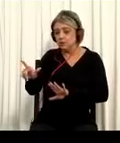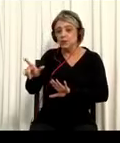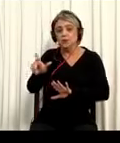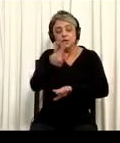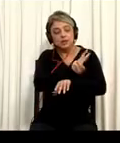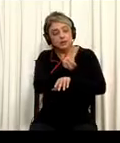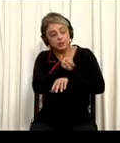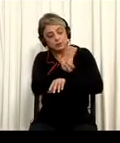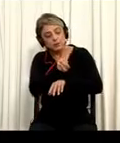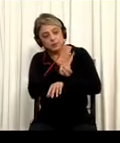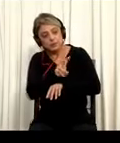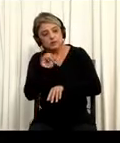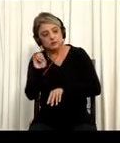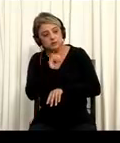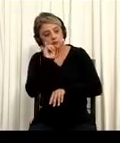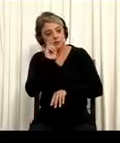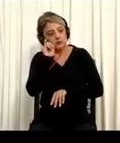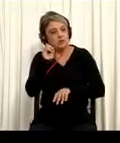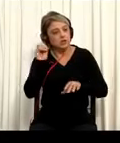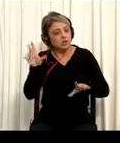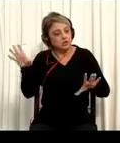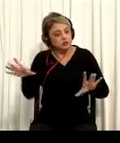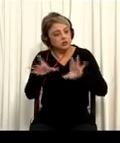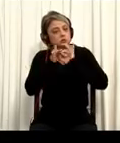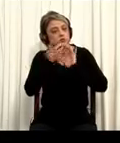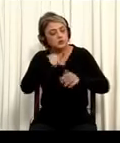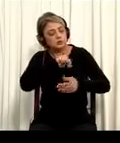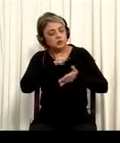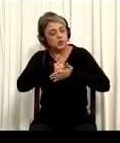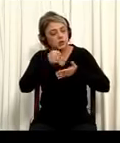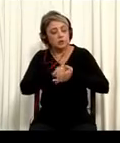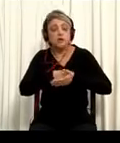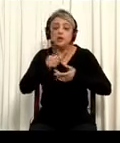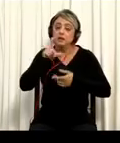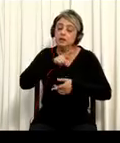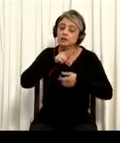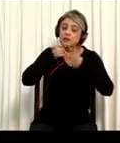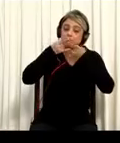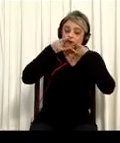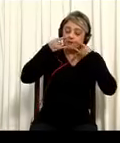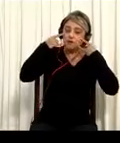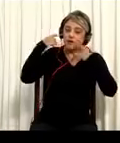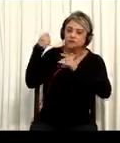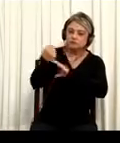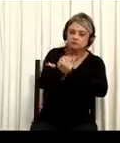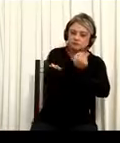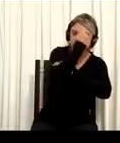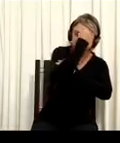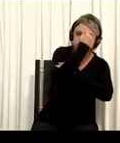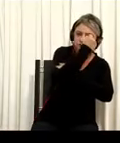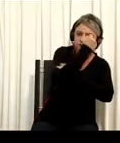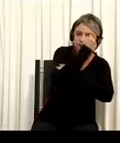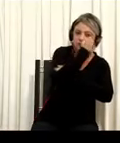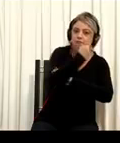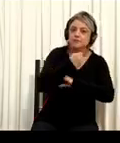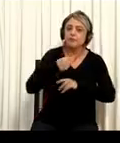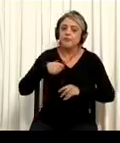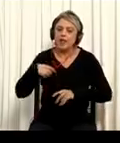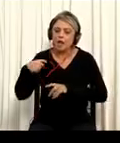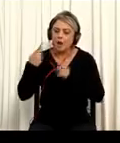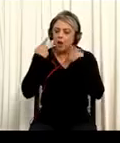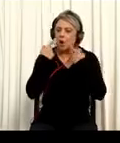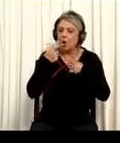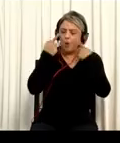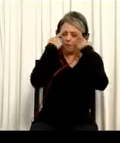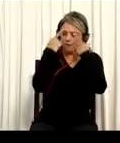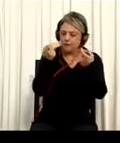importante. Some você também com a nossa luta. Temos também as máscaras feministas com símbolo de combate à violência